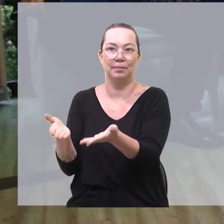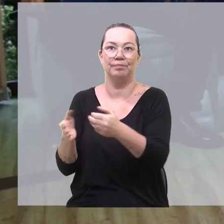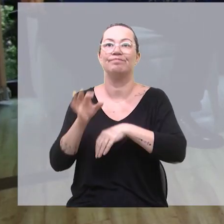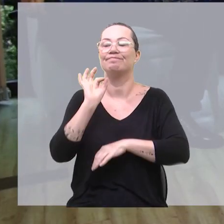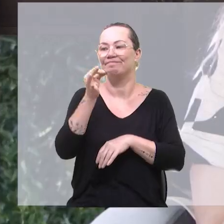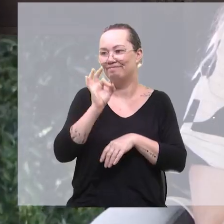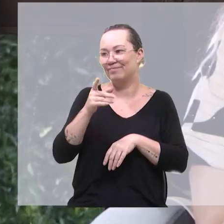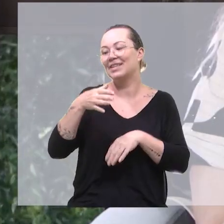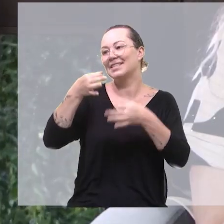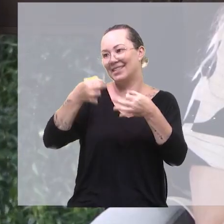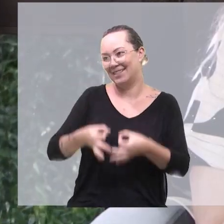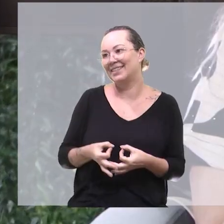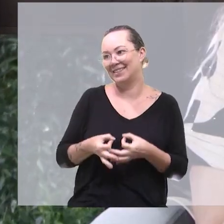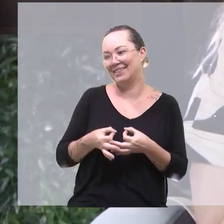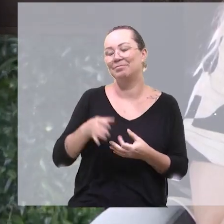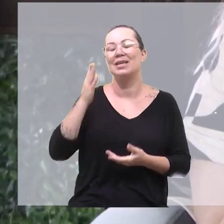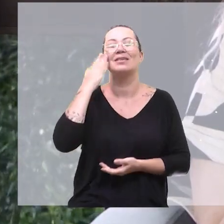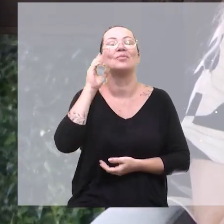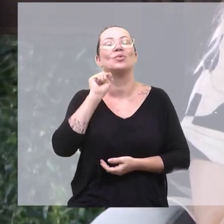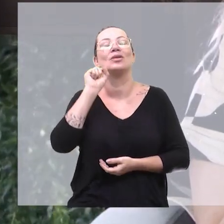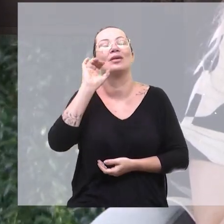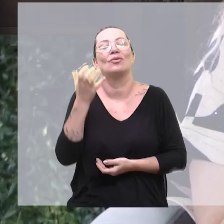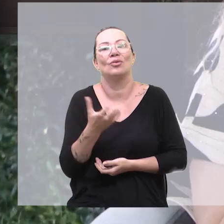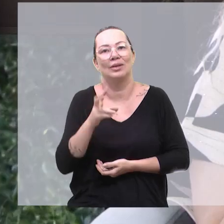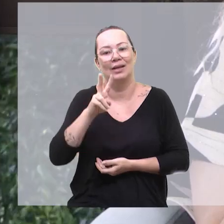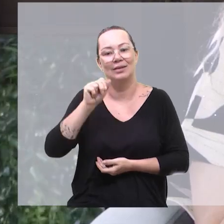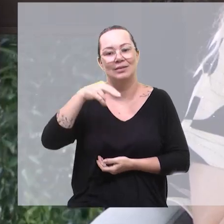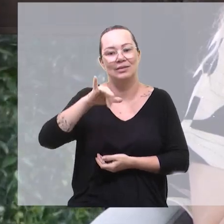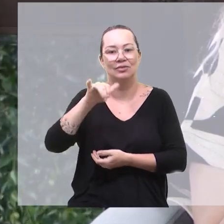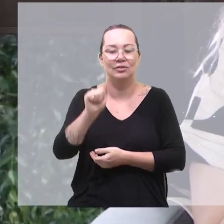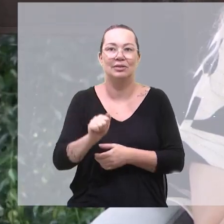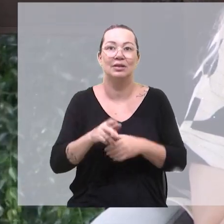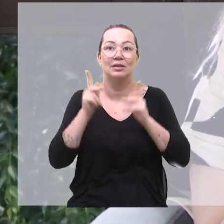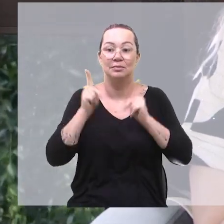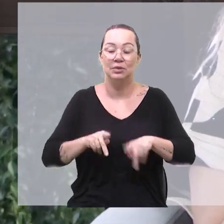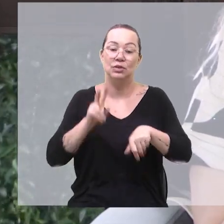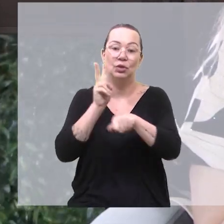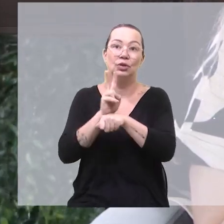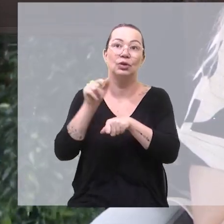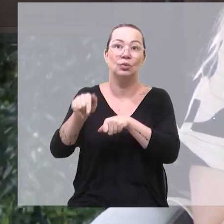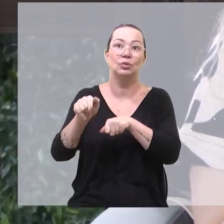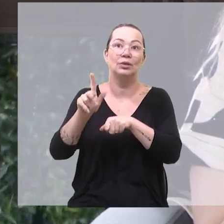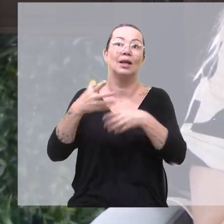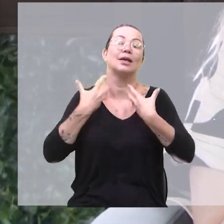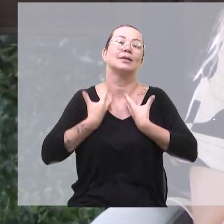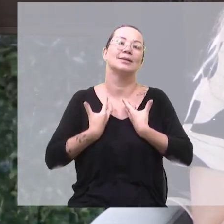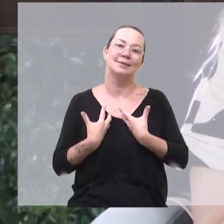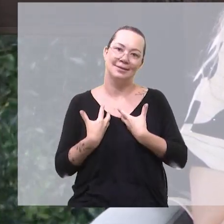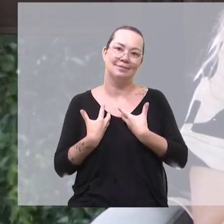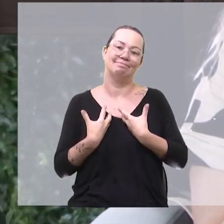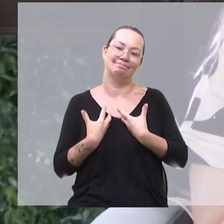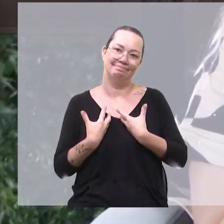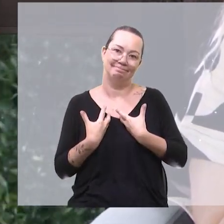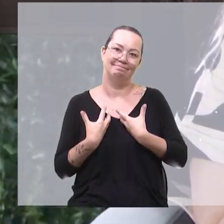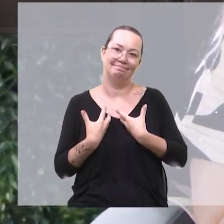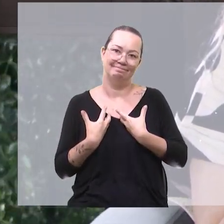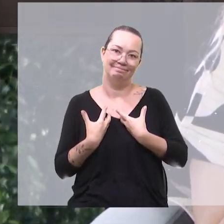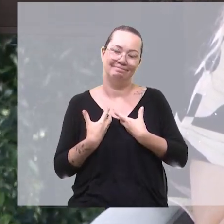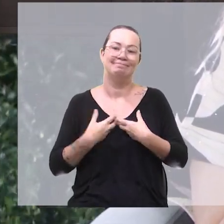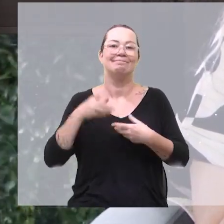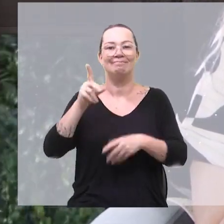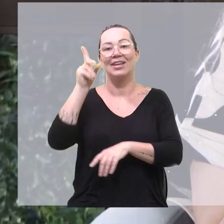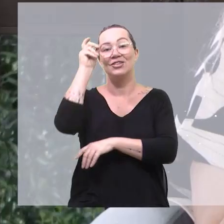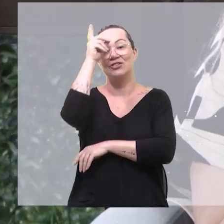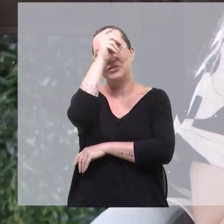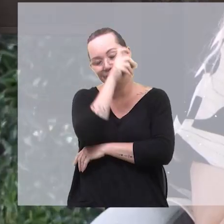situações. Mas sabe o que acontece aí, Vânia? As pessoas que cuidam, elas se cansam. É